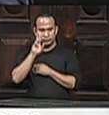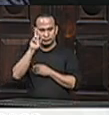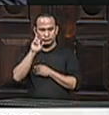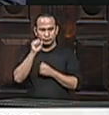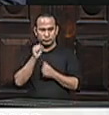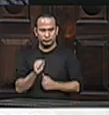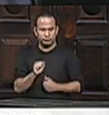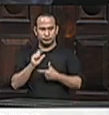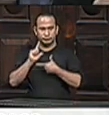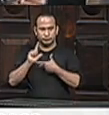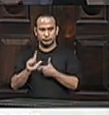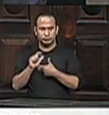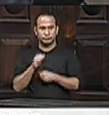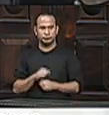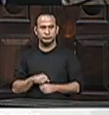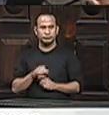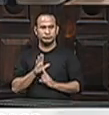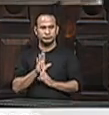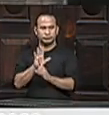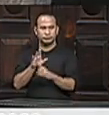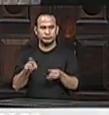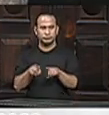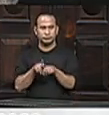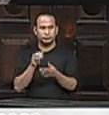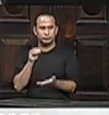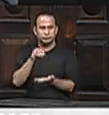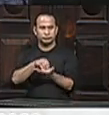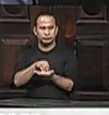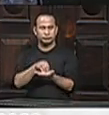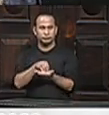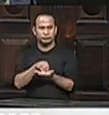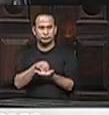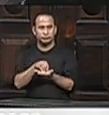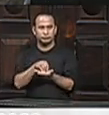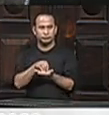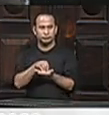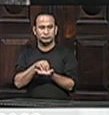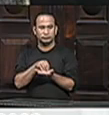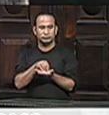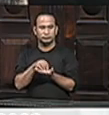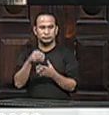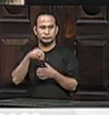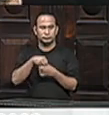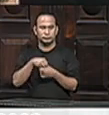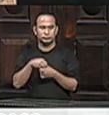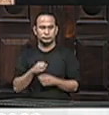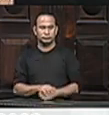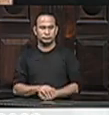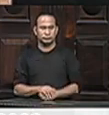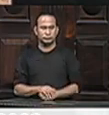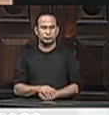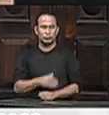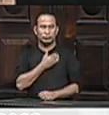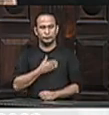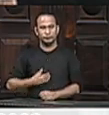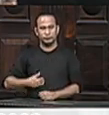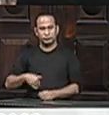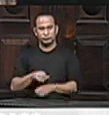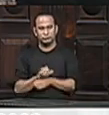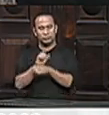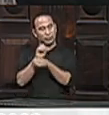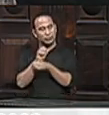tripartite: representação de trabalhadores, representação de empregadores e representação governamental, além de uma participação